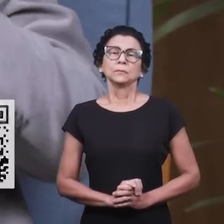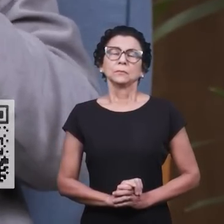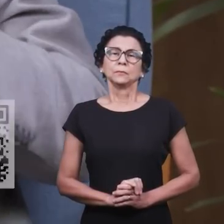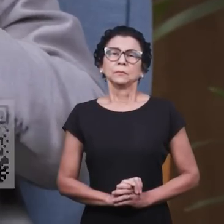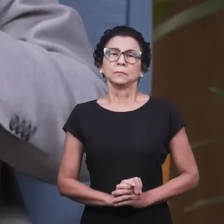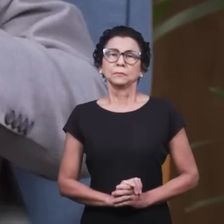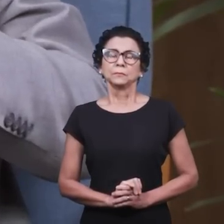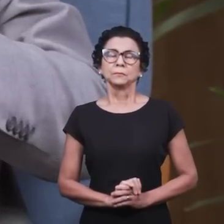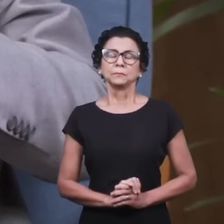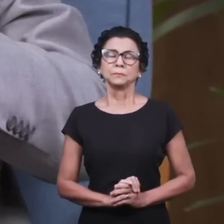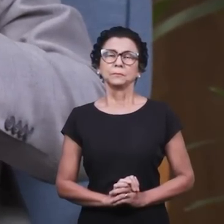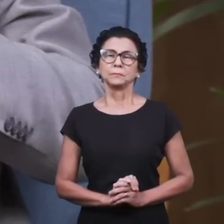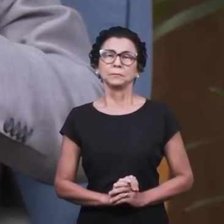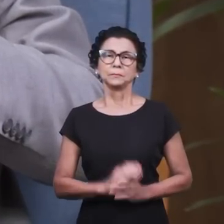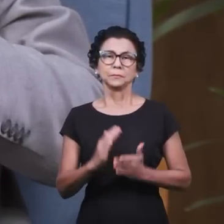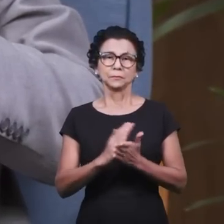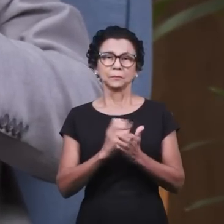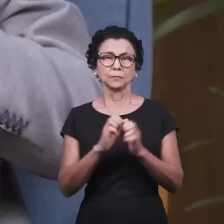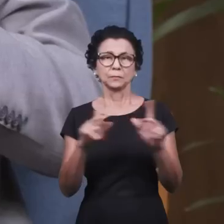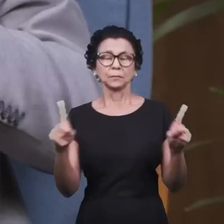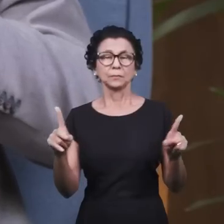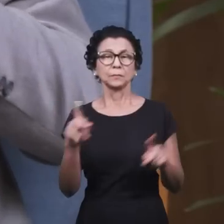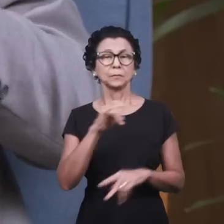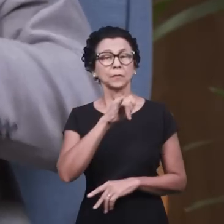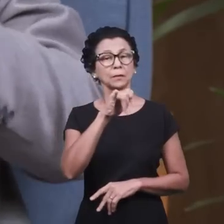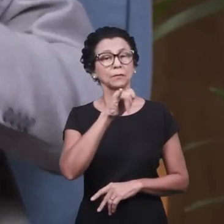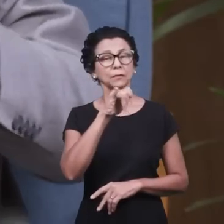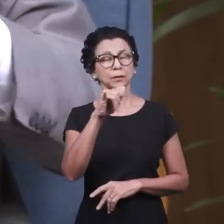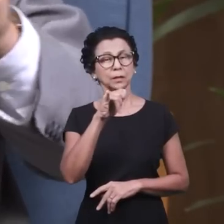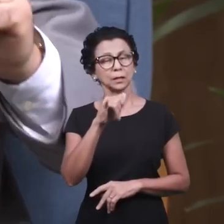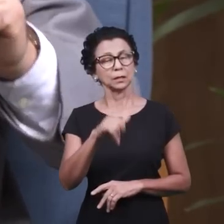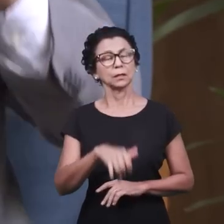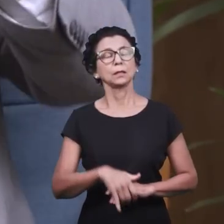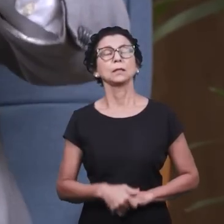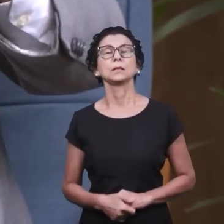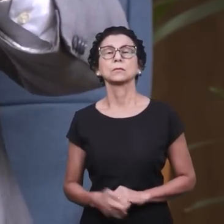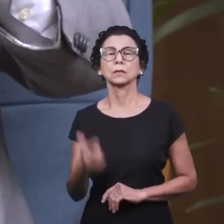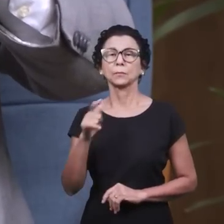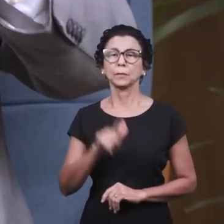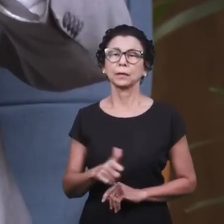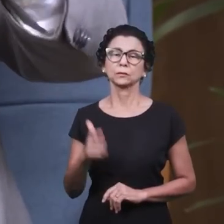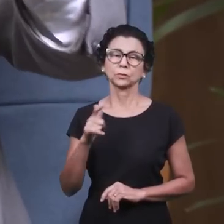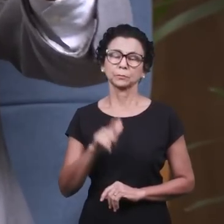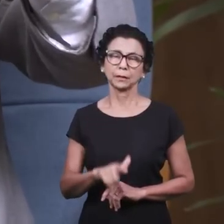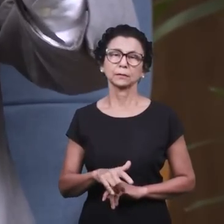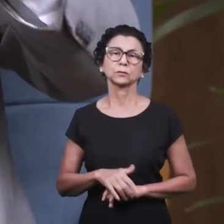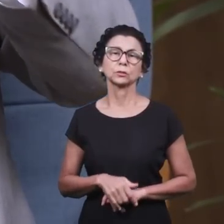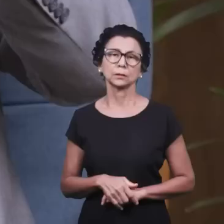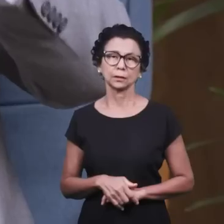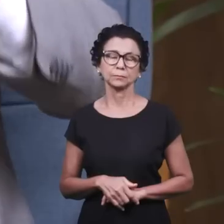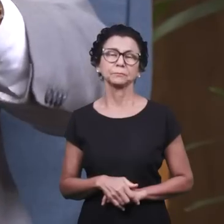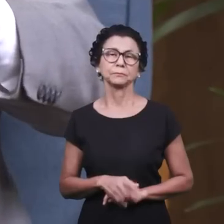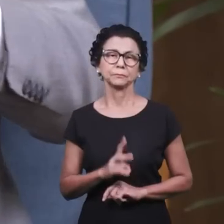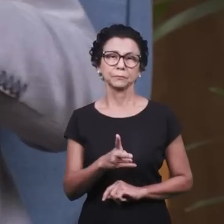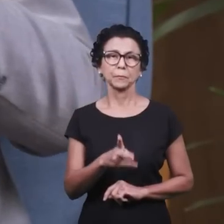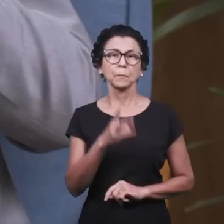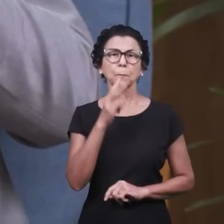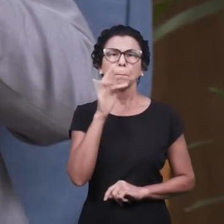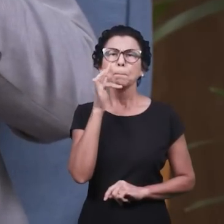e esse alerta que o livro de Apocalipse faz, várias vezes nós estamos vendo isso aqui, vamos continuar vendo sobre o